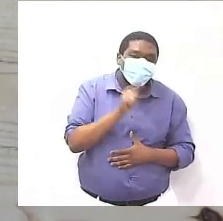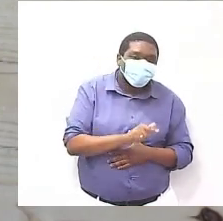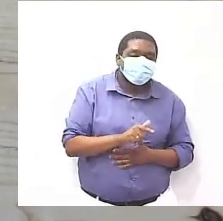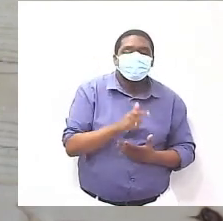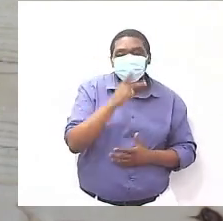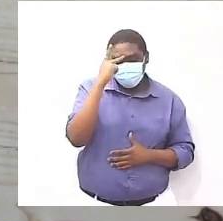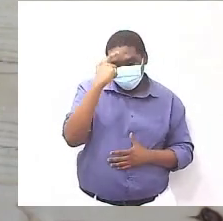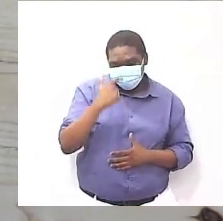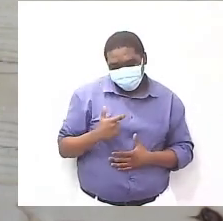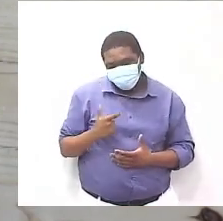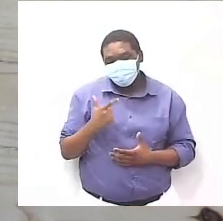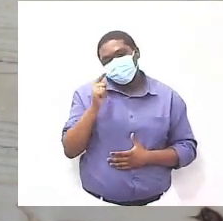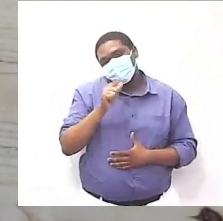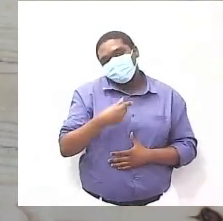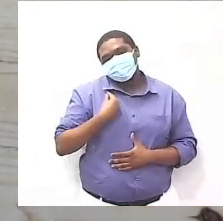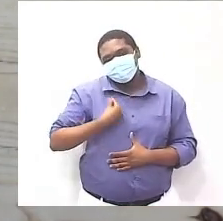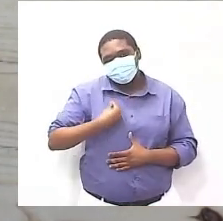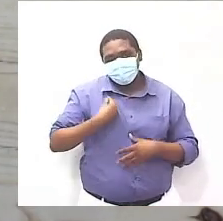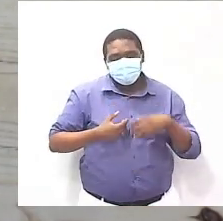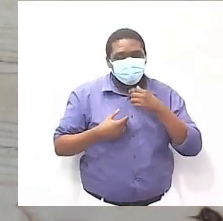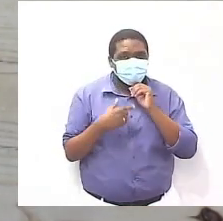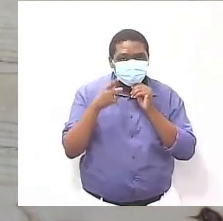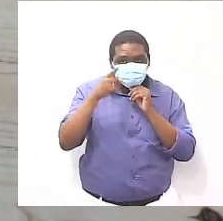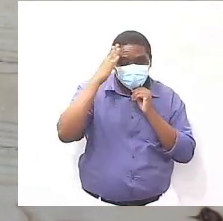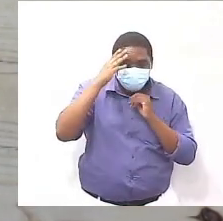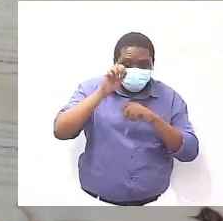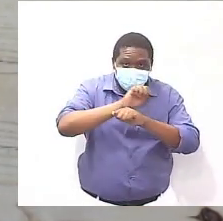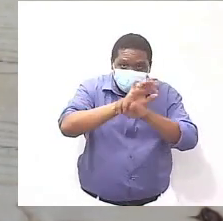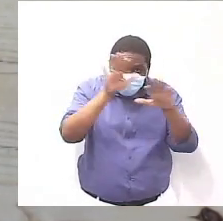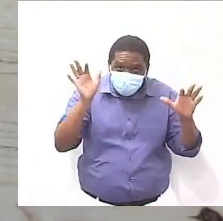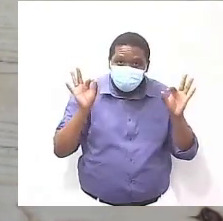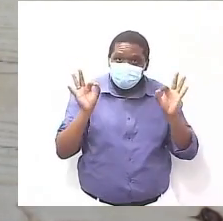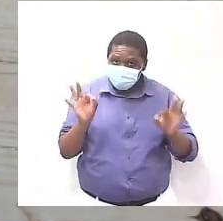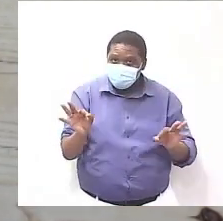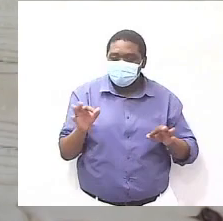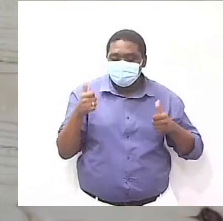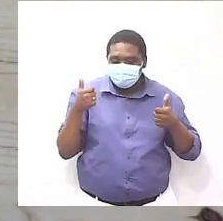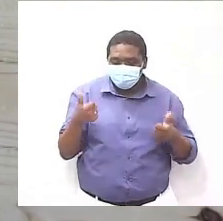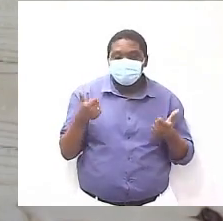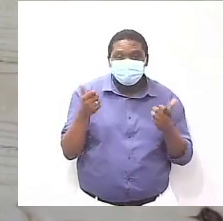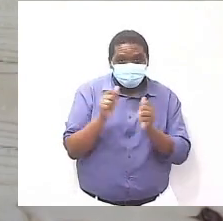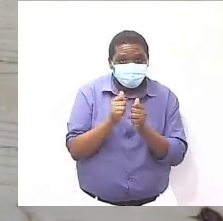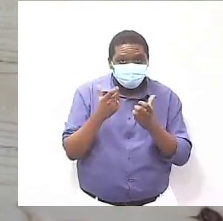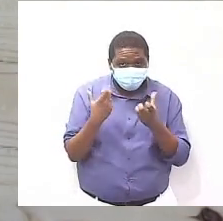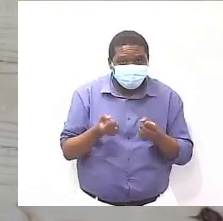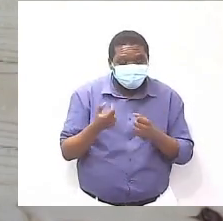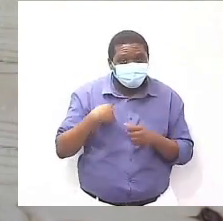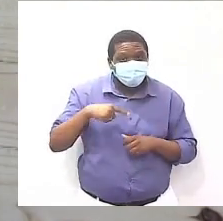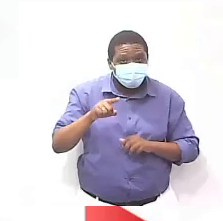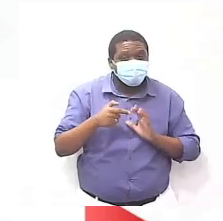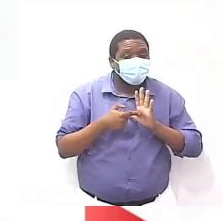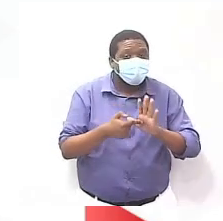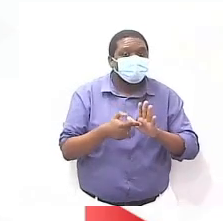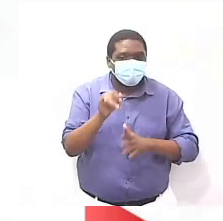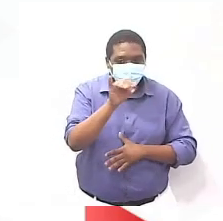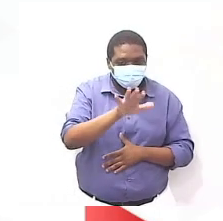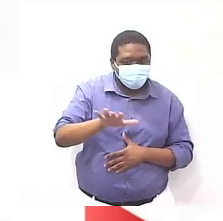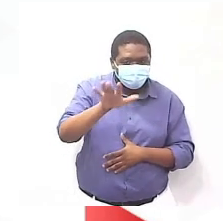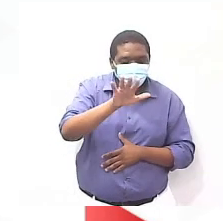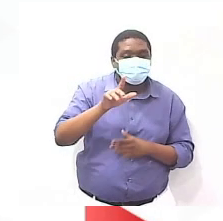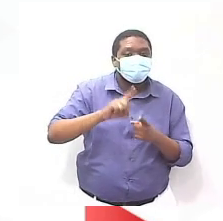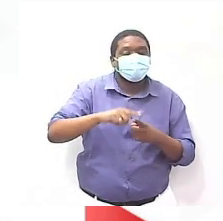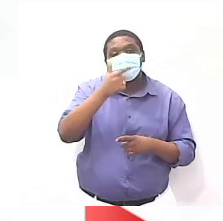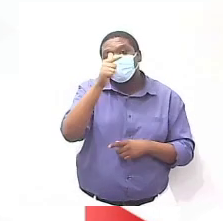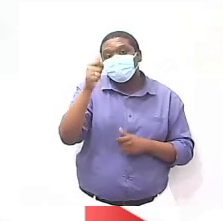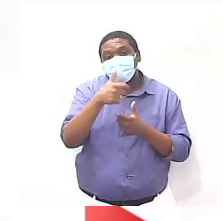desse homem que deixou de ser nômade. Fechou? Deu para entender? Tá bem claro para você? Então vem comigo que eu vou te mostrar aí na imagem, ó. Outra coisa